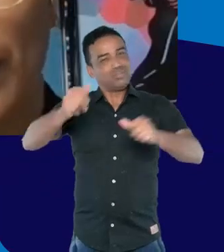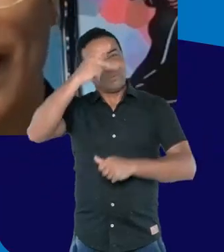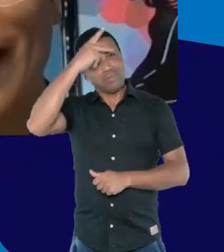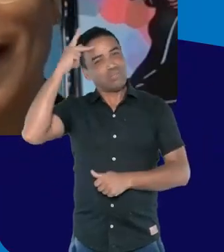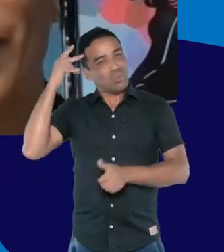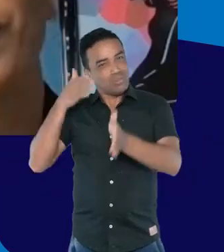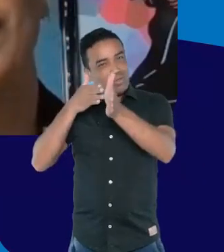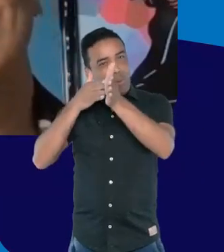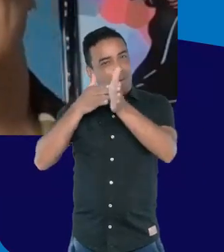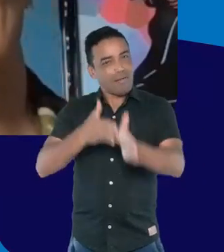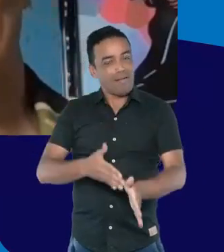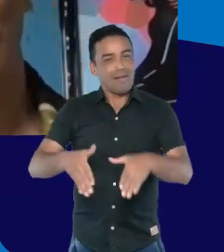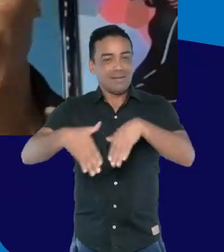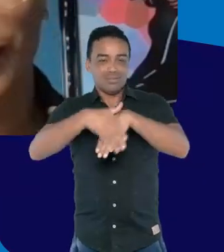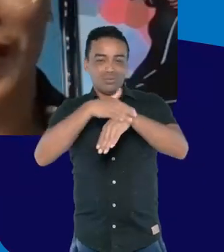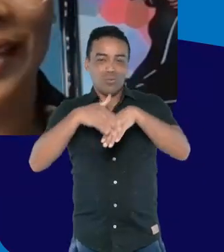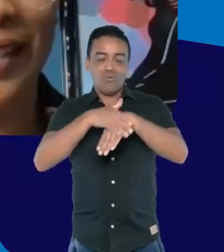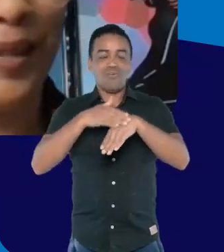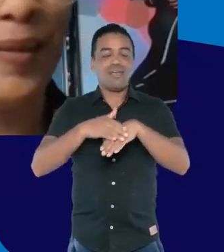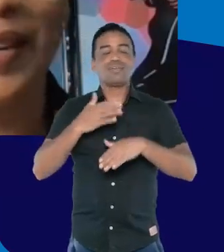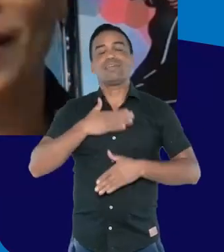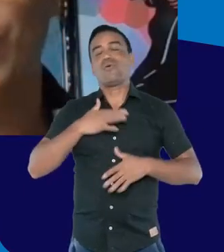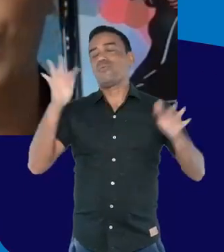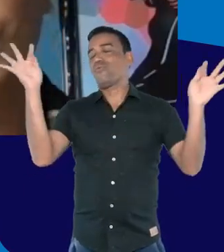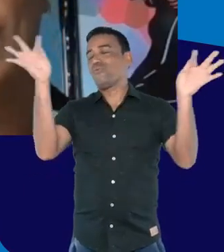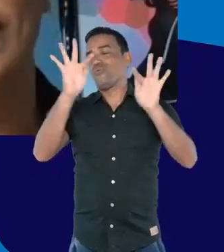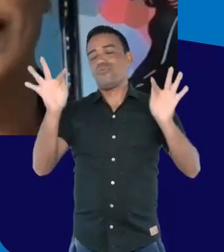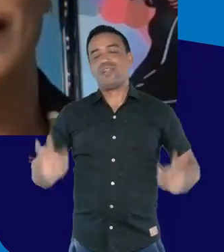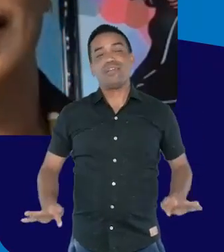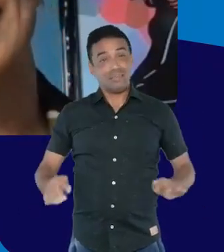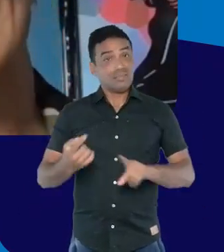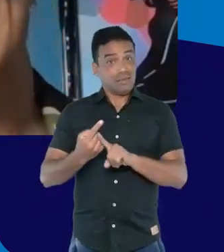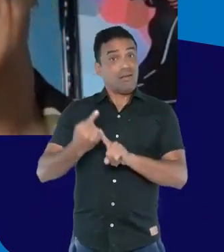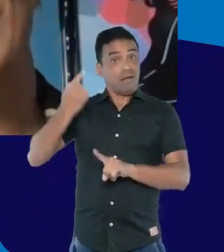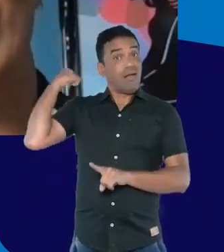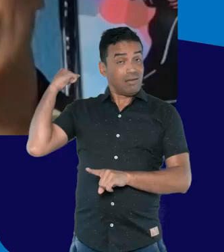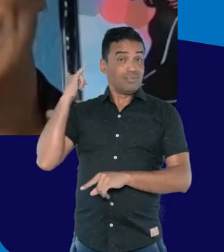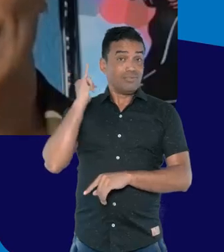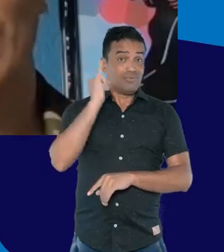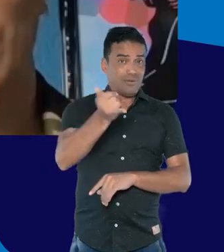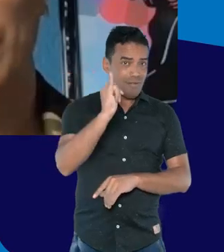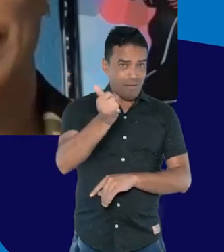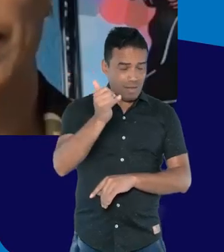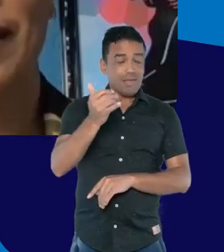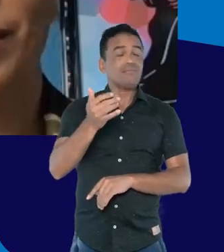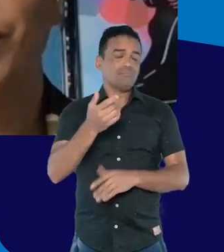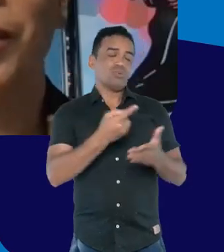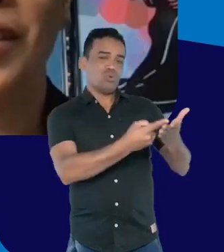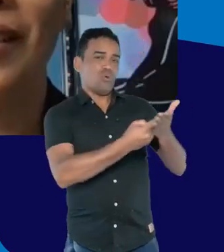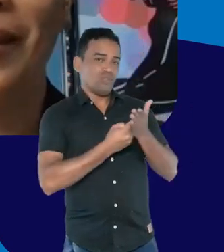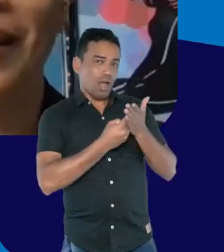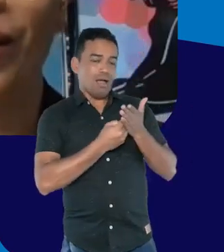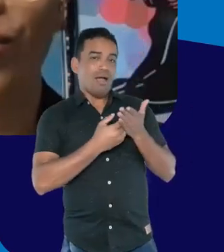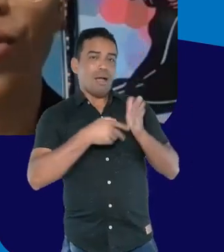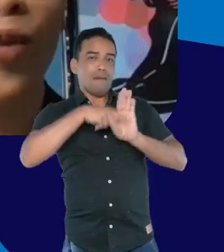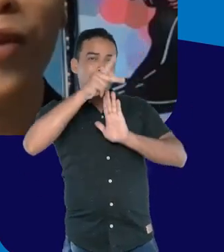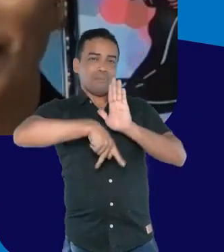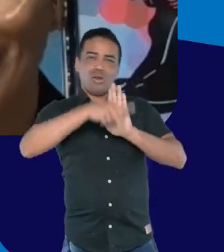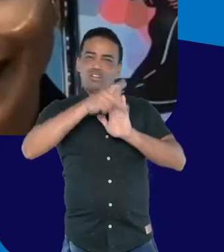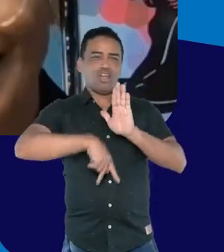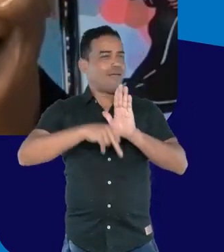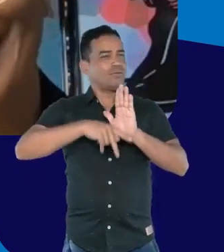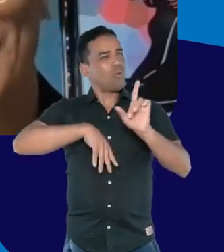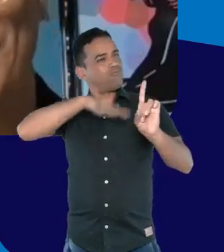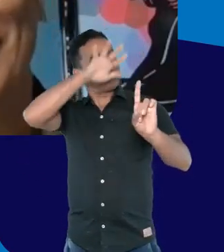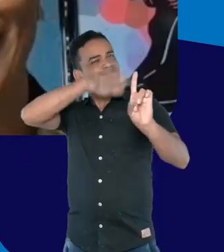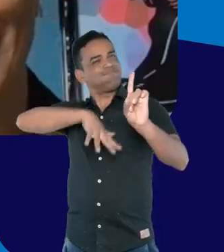estão acompanhando essa conversa aqui. Eu estou muito feliz, falei um pouco antes, né, de ser convidada para participar desse projeto, que eu sou